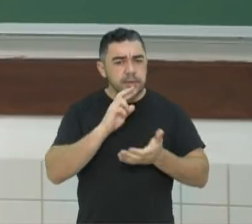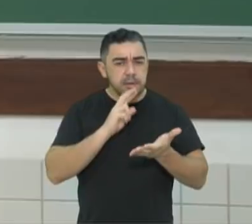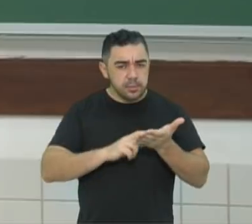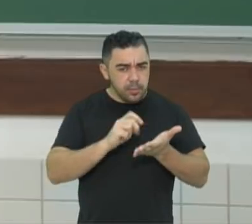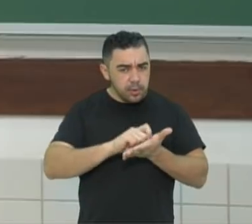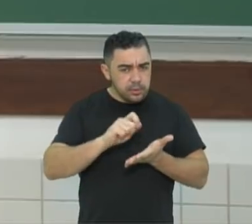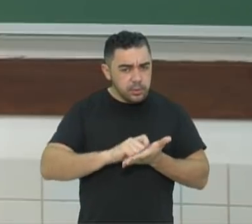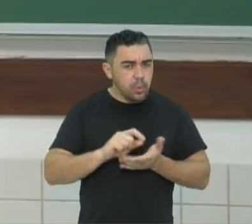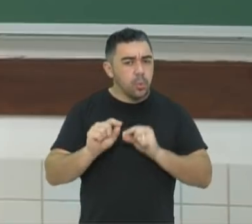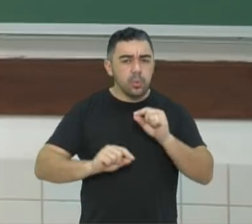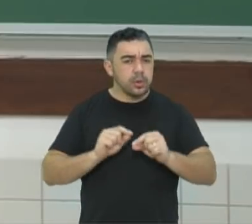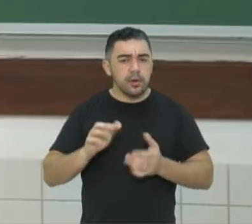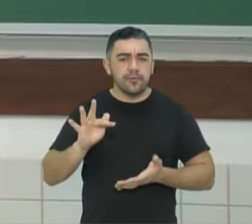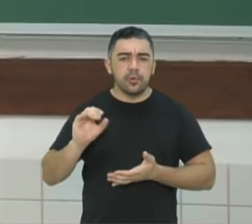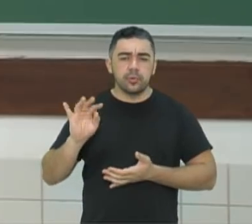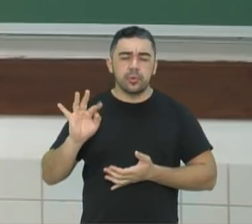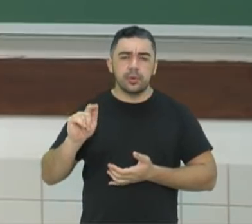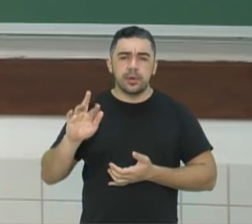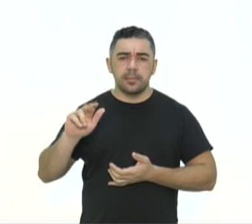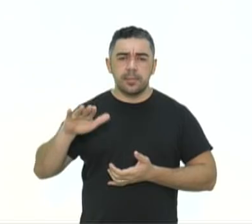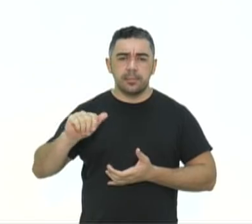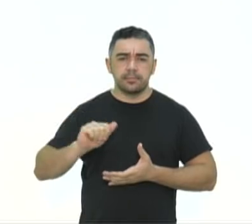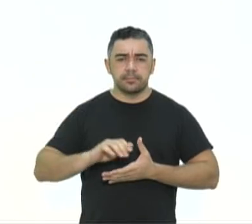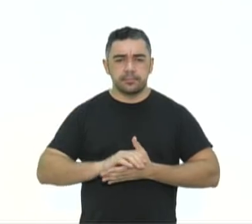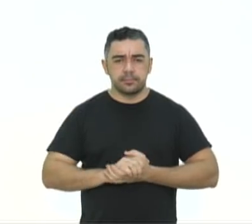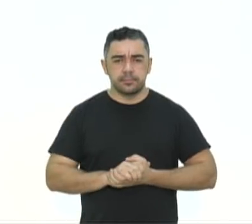pouquinho sobre o que é um fotograma.